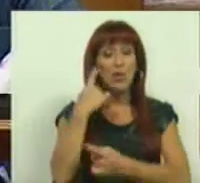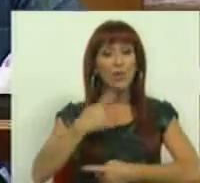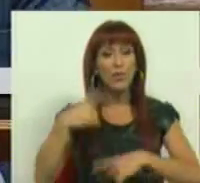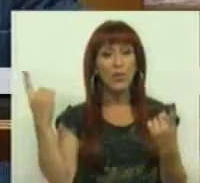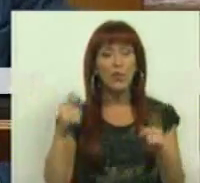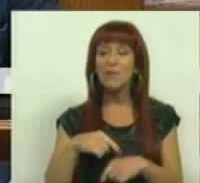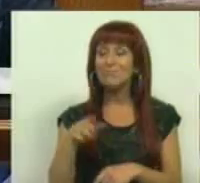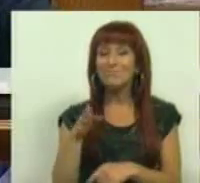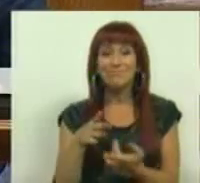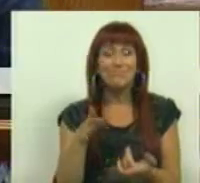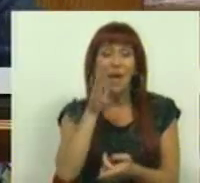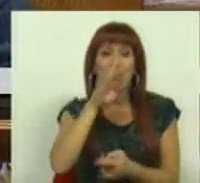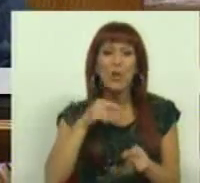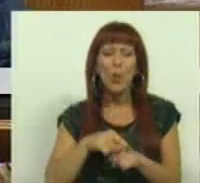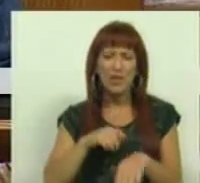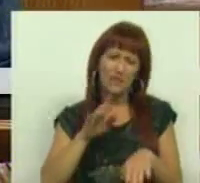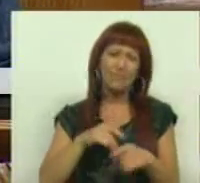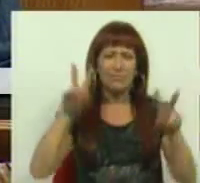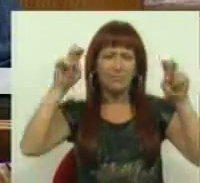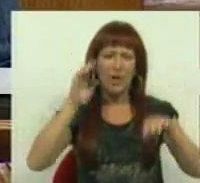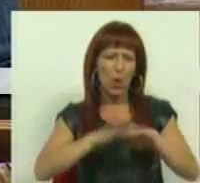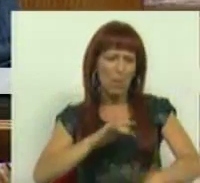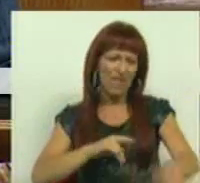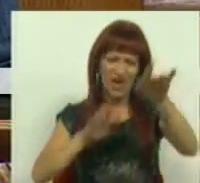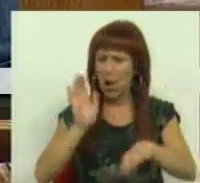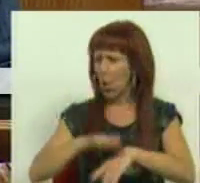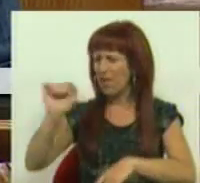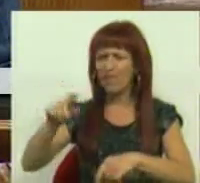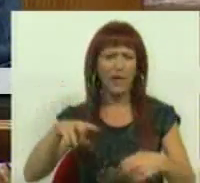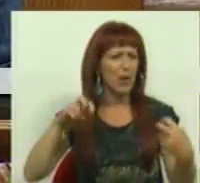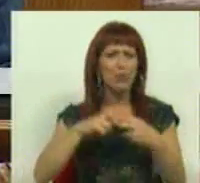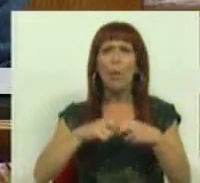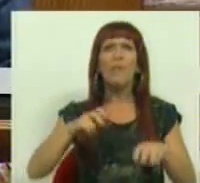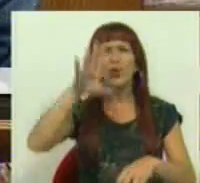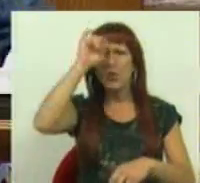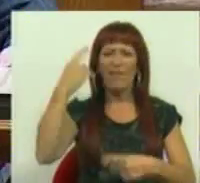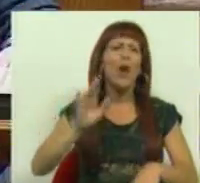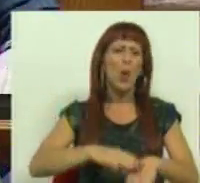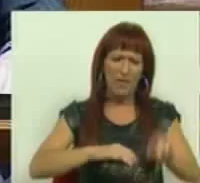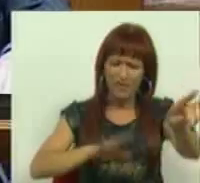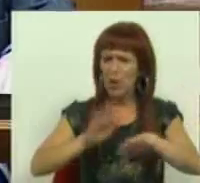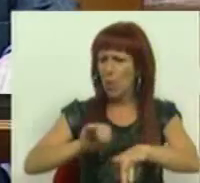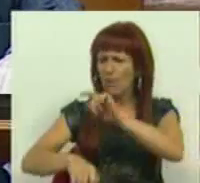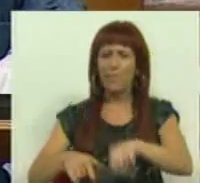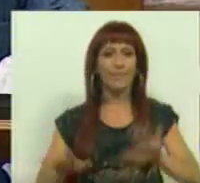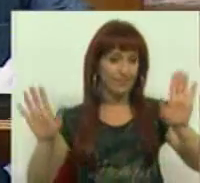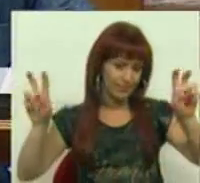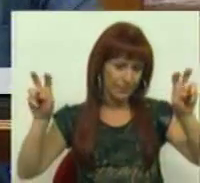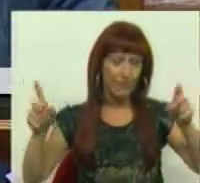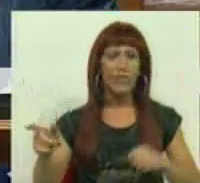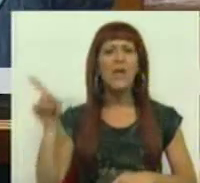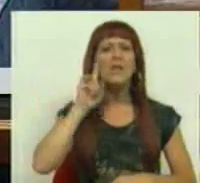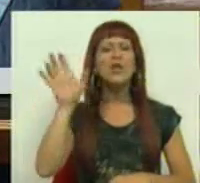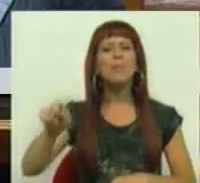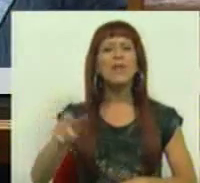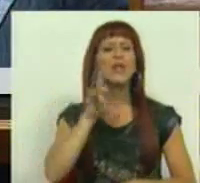públicos, habituais bodes expiatórios de todas as maleitas do Estado. Senhora Presidente, senhores e